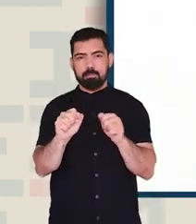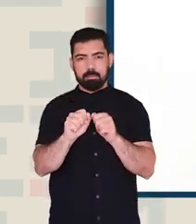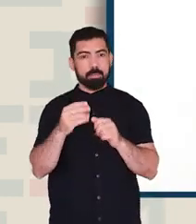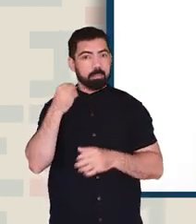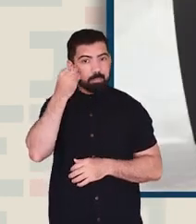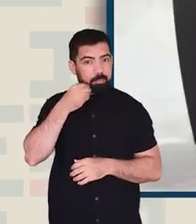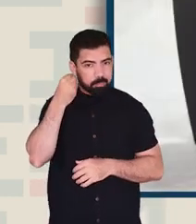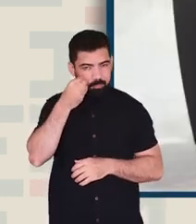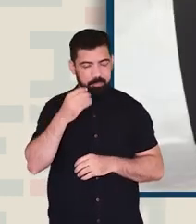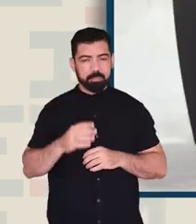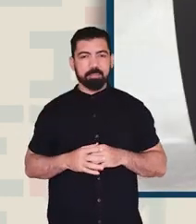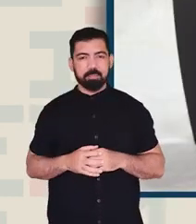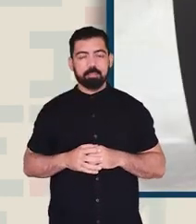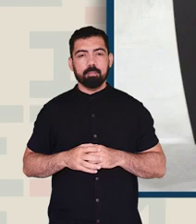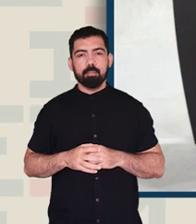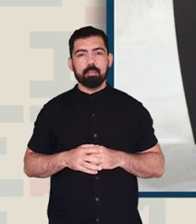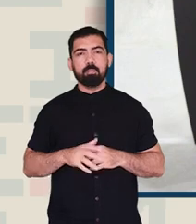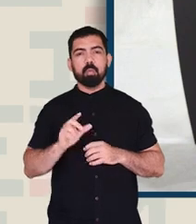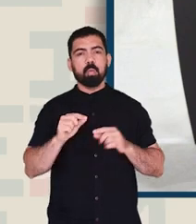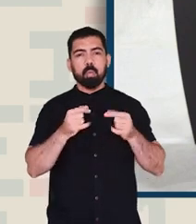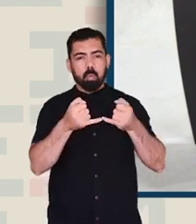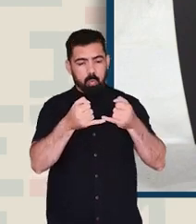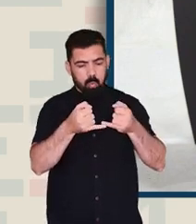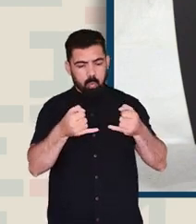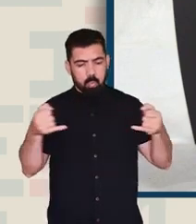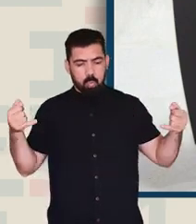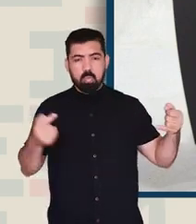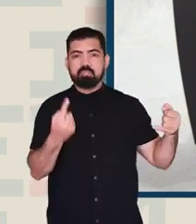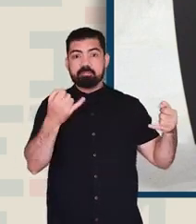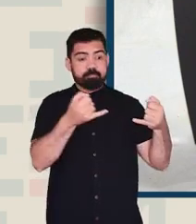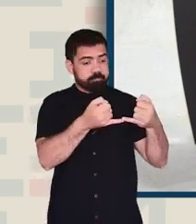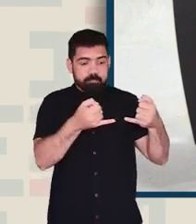série harmônica. O monocórdio era um instrumento